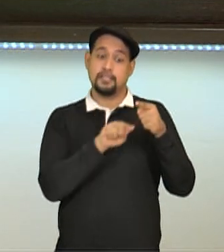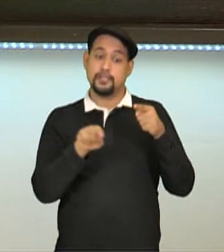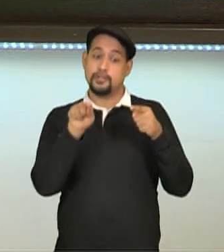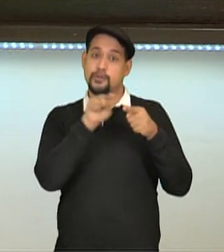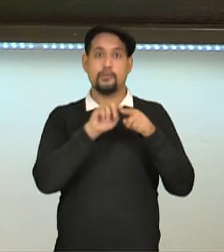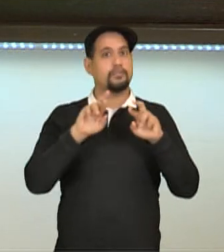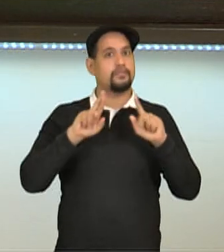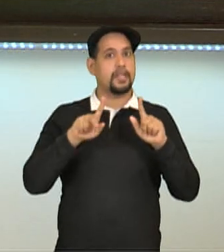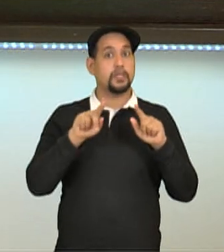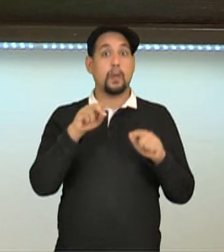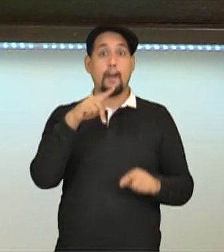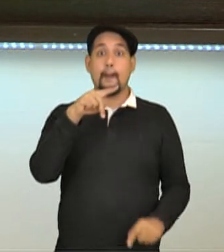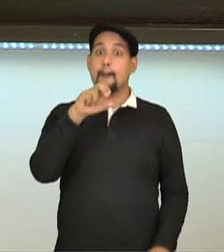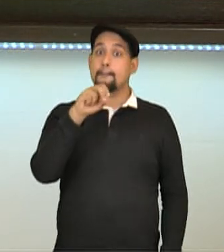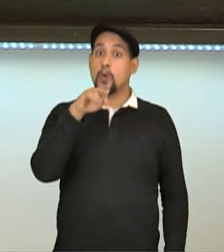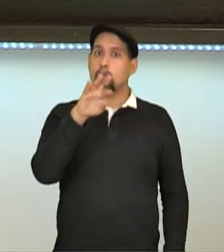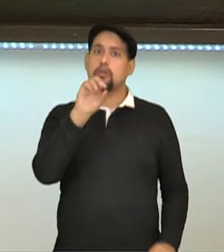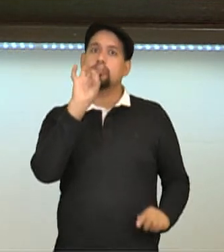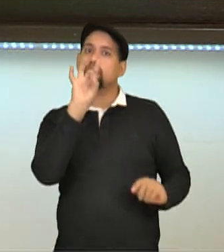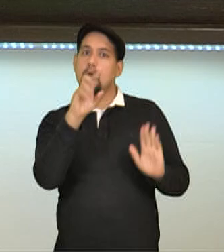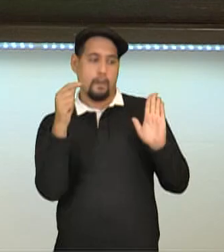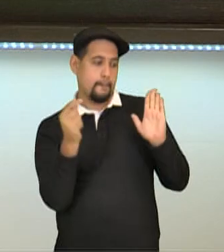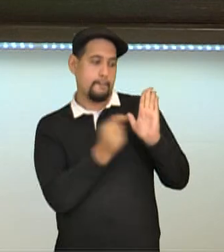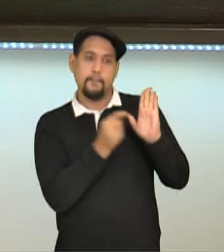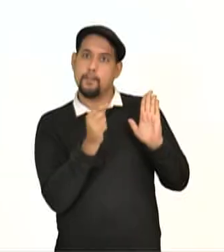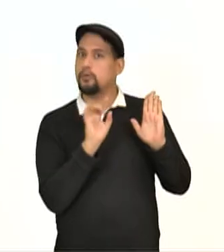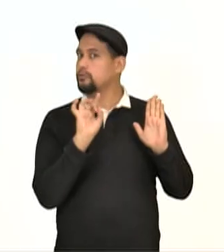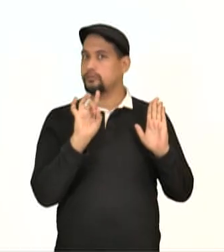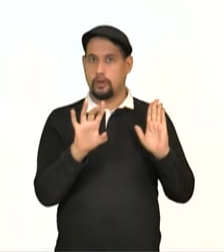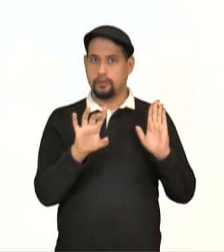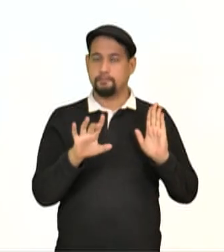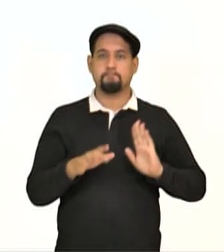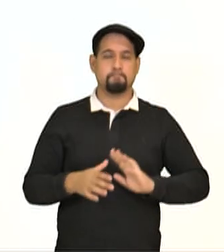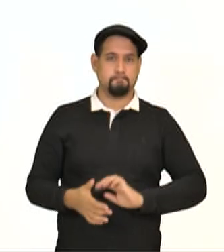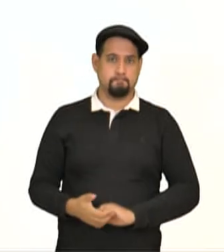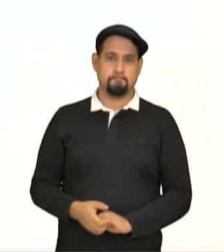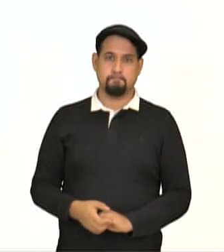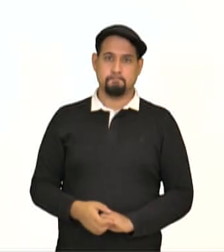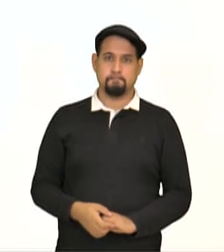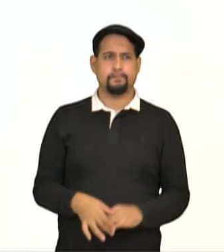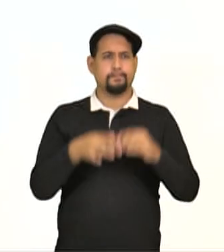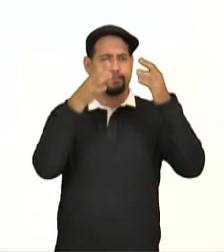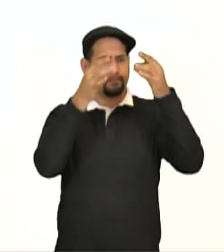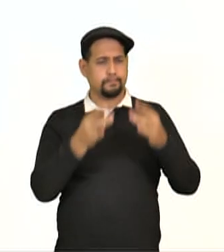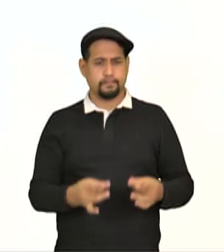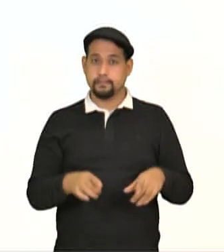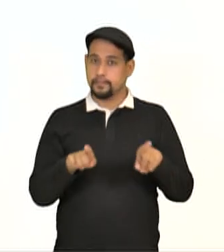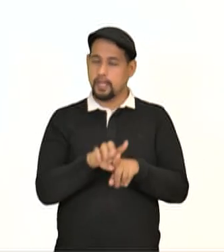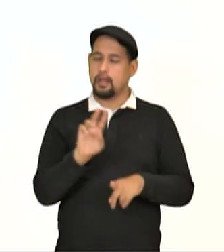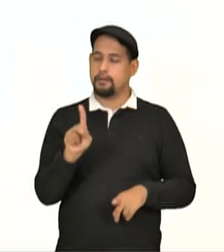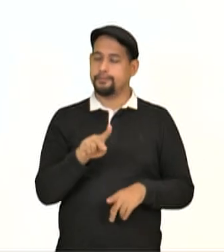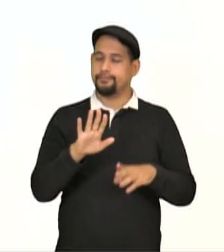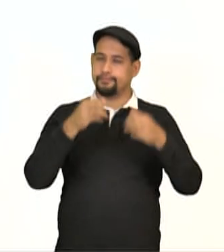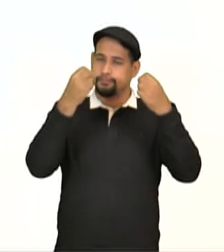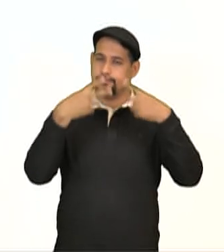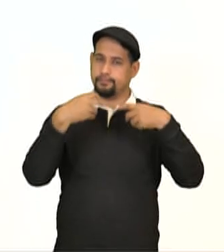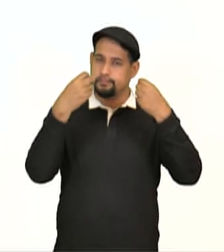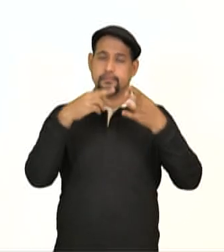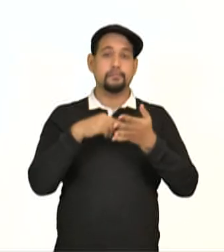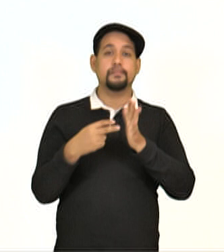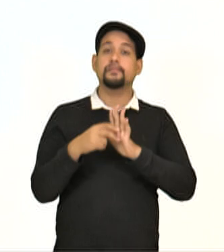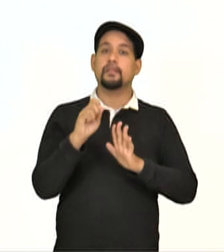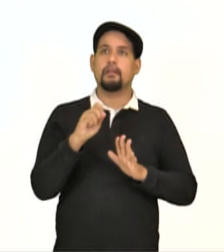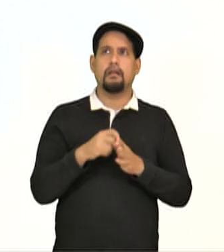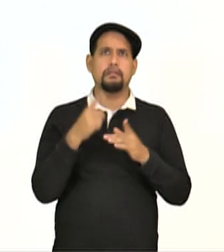Então, ponto é só uma manchinha, certo? Muito bem. A definição de ponto, como a professora já colocou aqui para vocês, ela